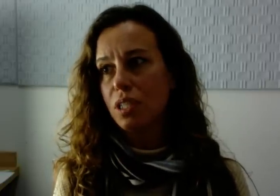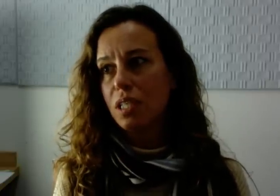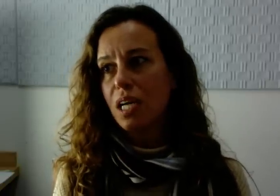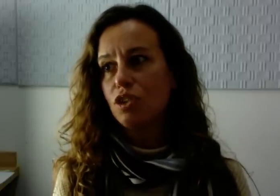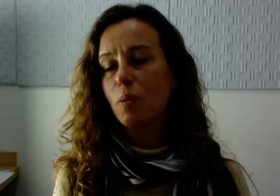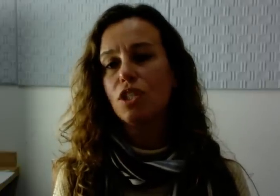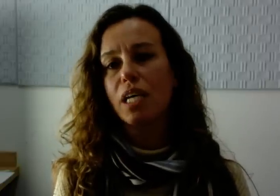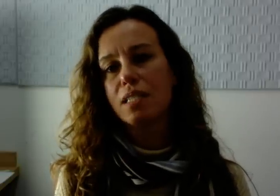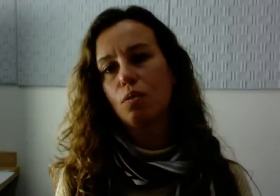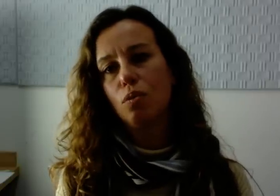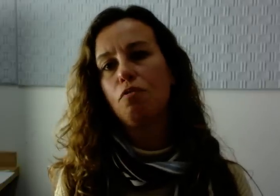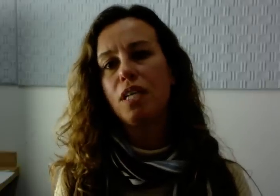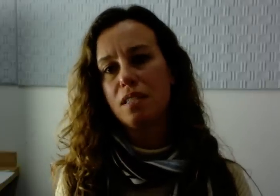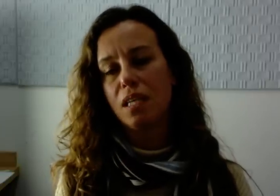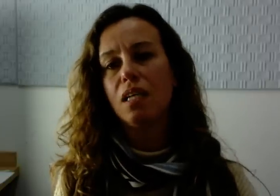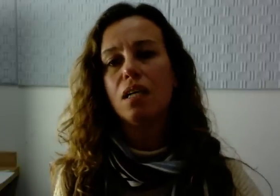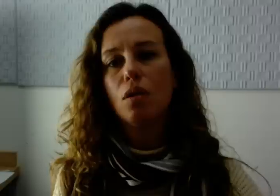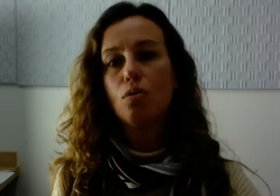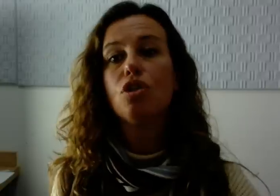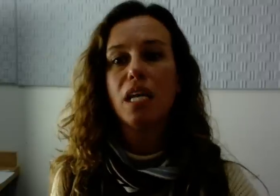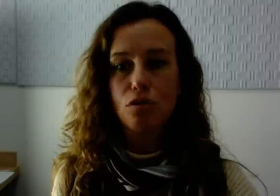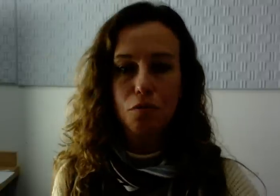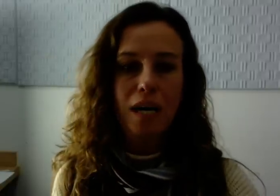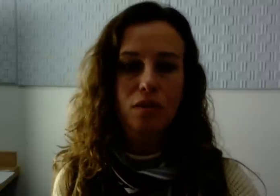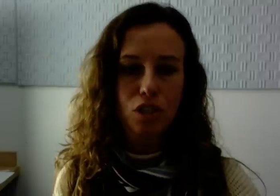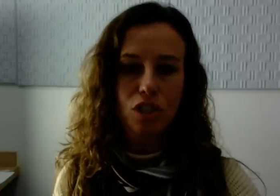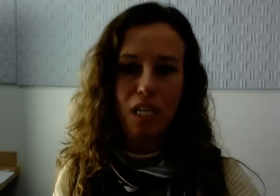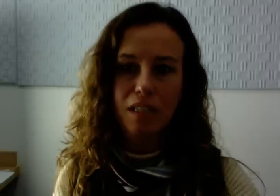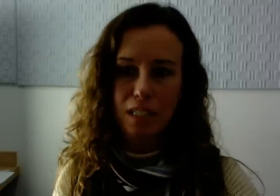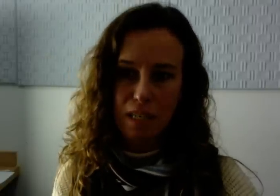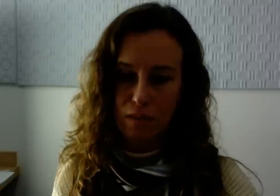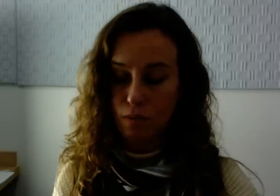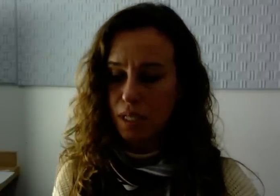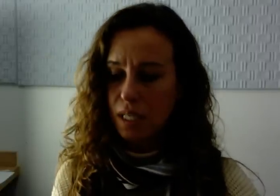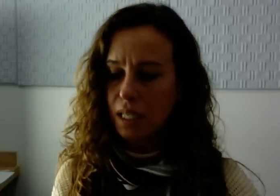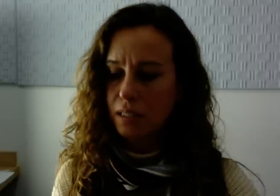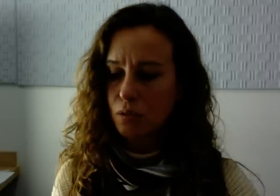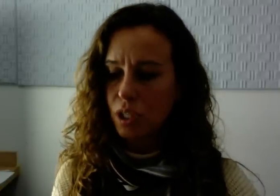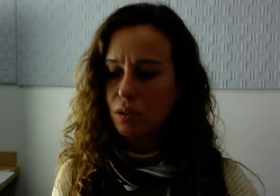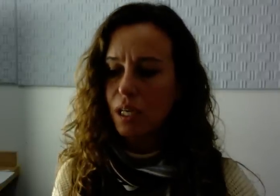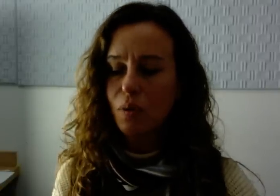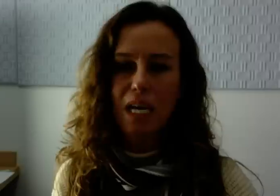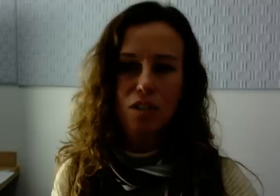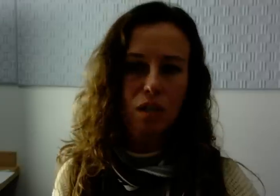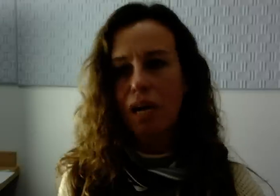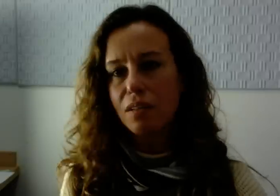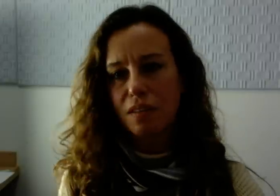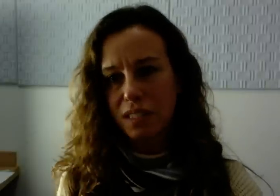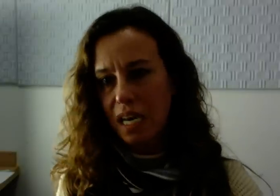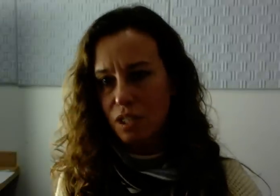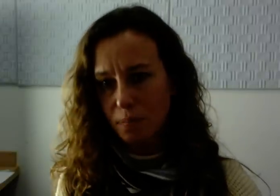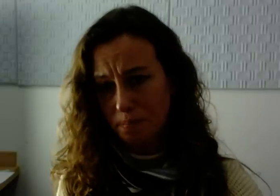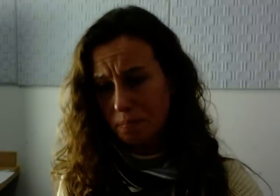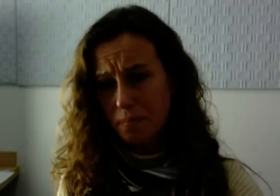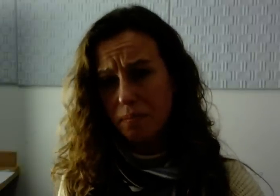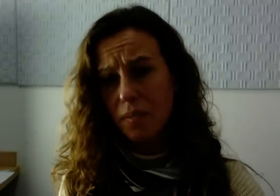pode a gente não pode deixar que essa cultura influencie os direitos de fato que a gente gente tem que ter acesso né então o direito à Equidade não é levar